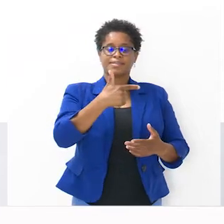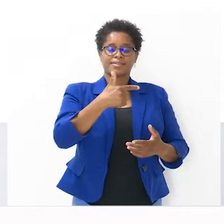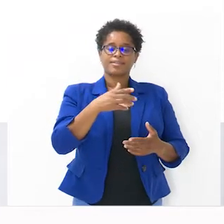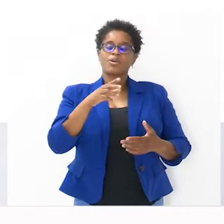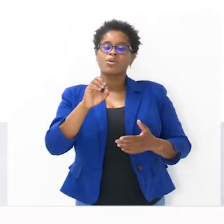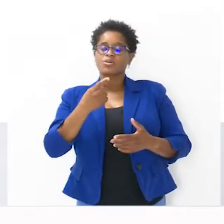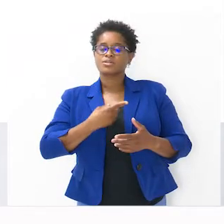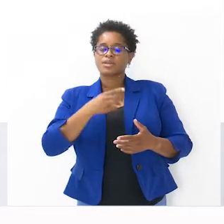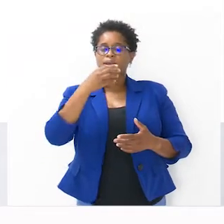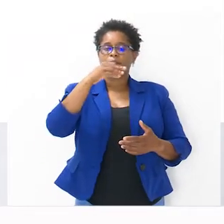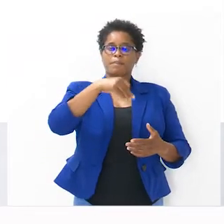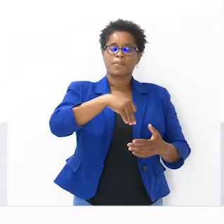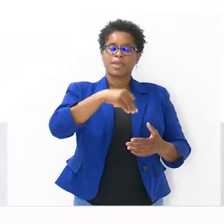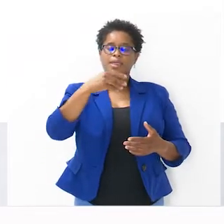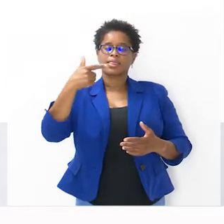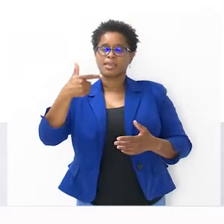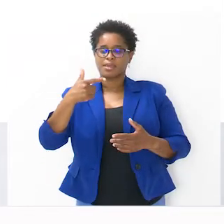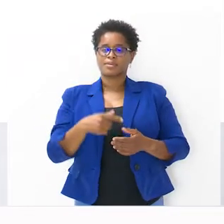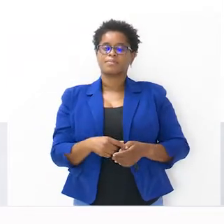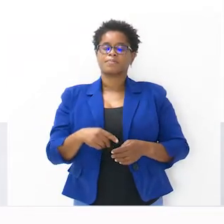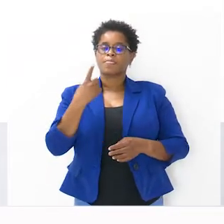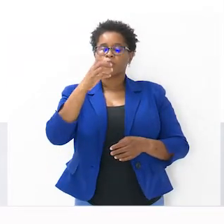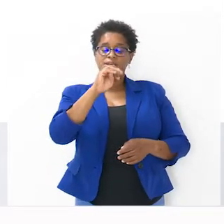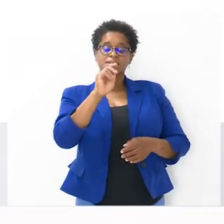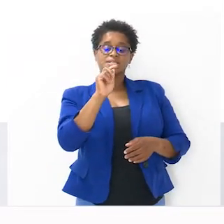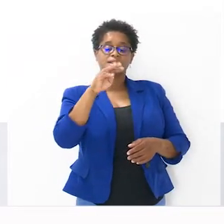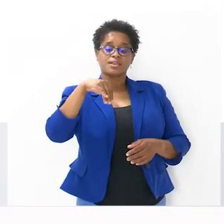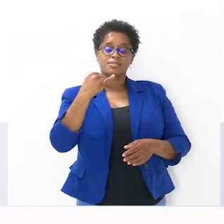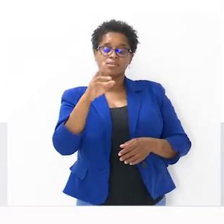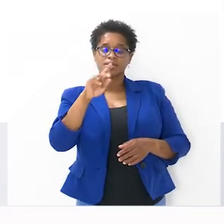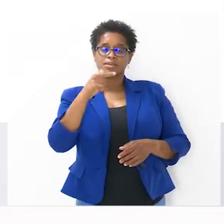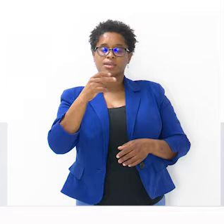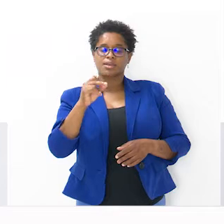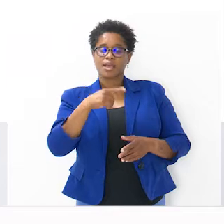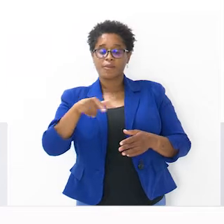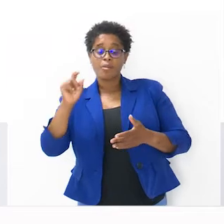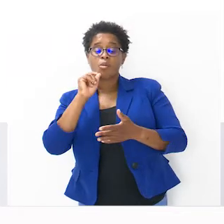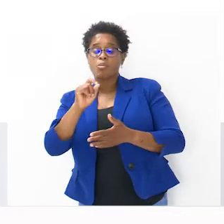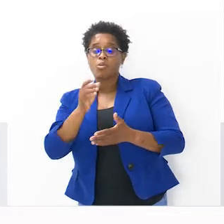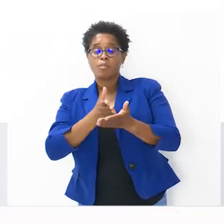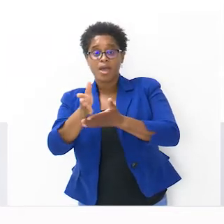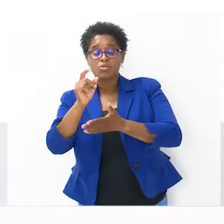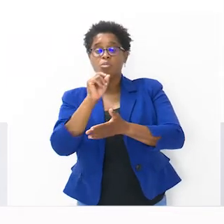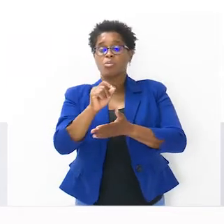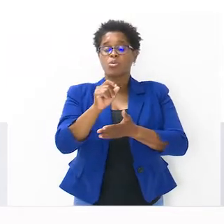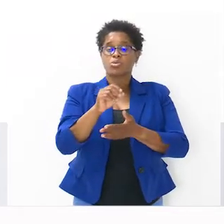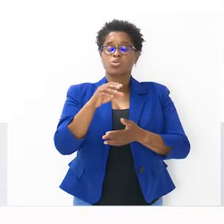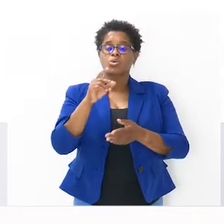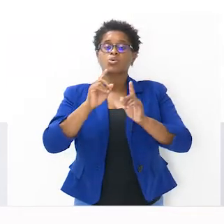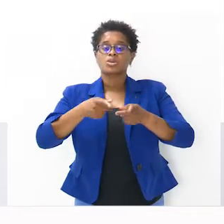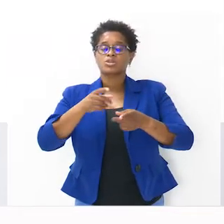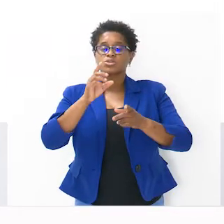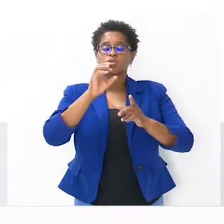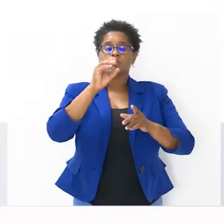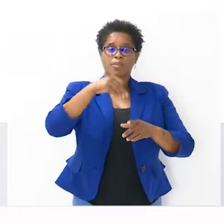ou seja, PT, não é? Uma semireta que passa pelo ponto P com origem em P, que